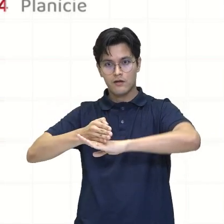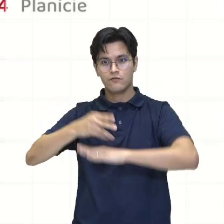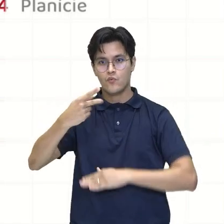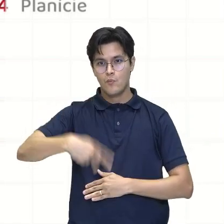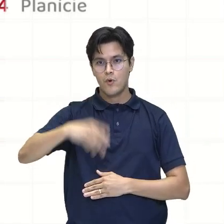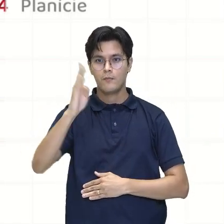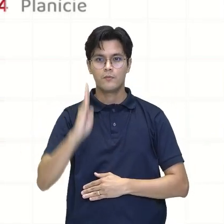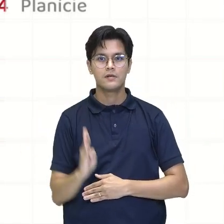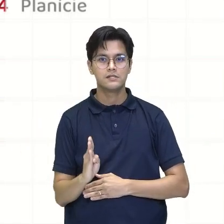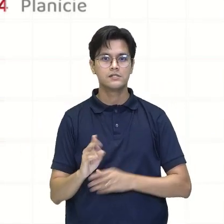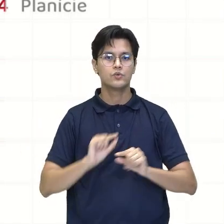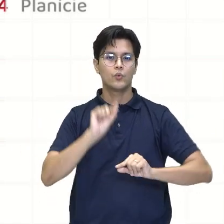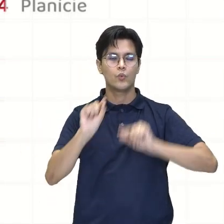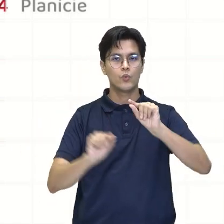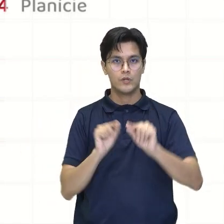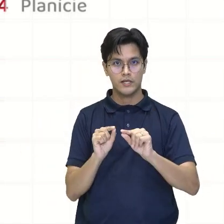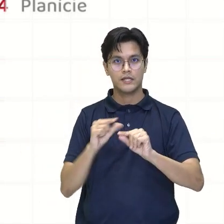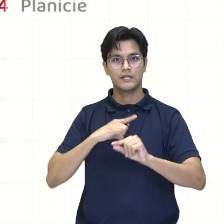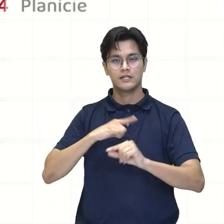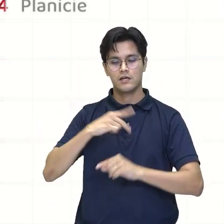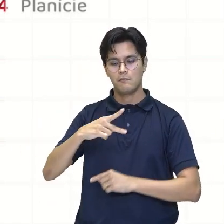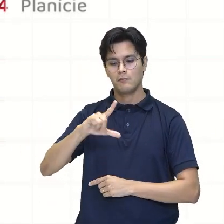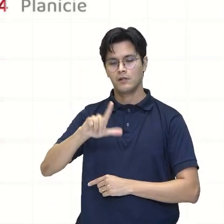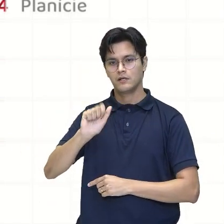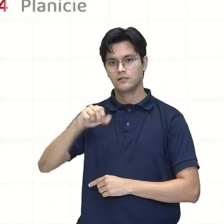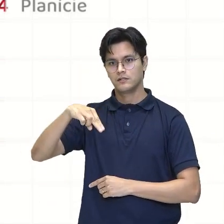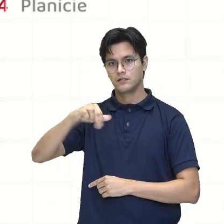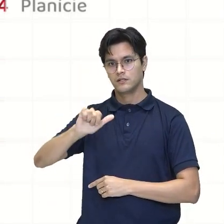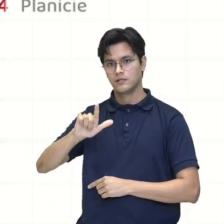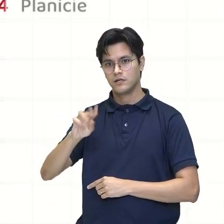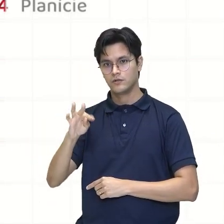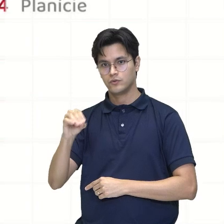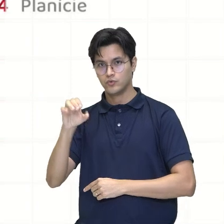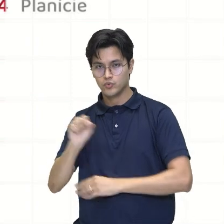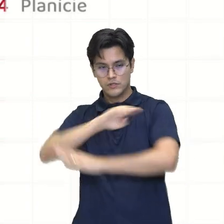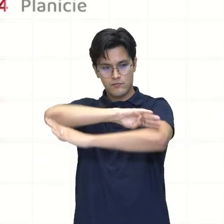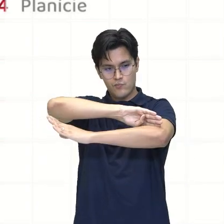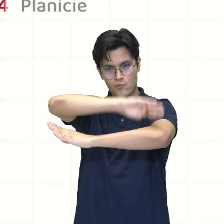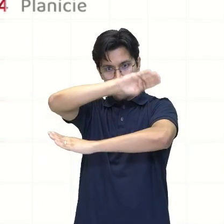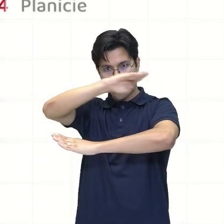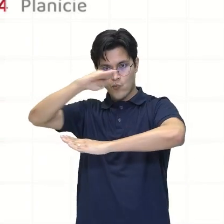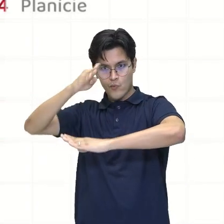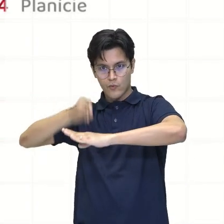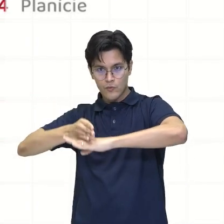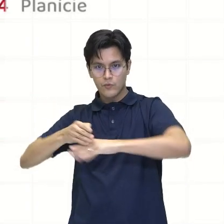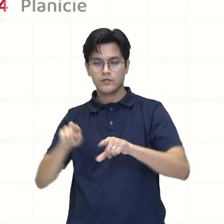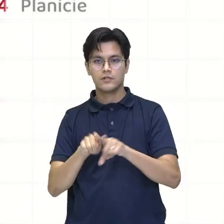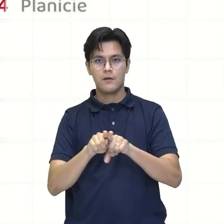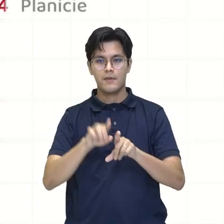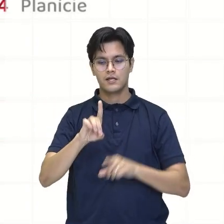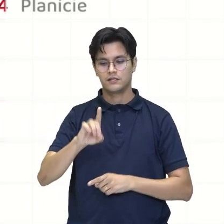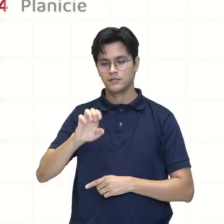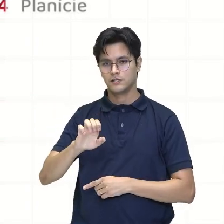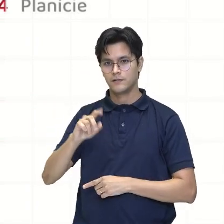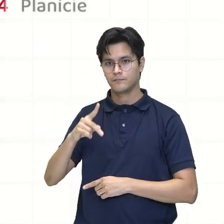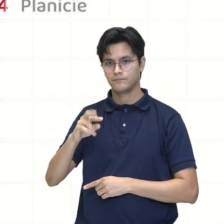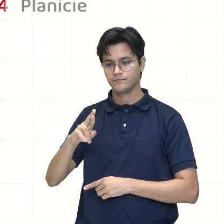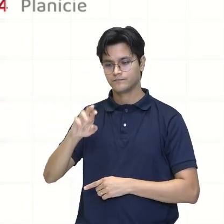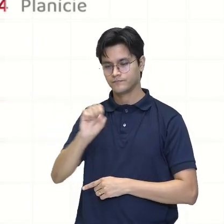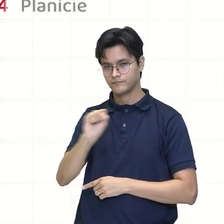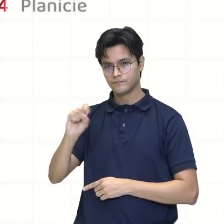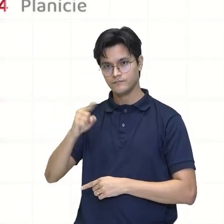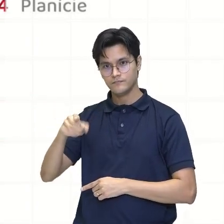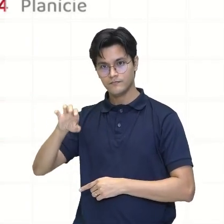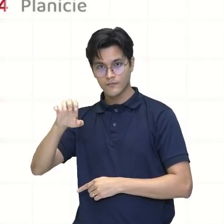aqui, olha, os planaltos, as depressões e as áreas de planícies, tá